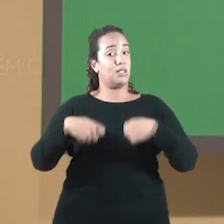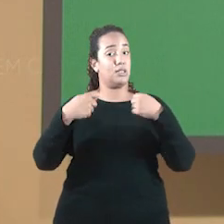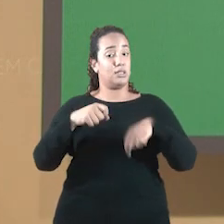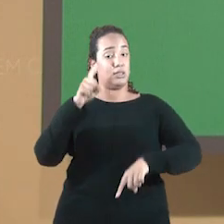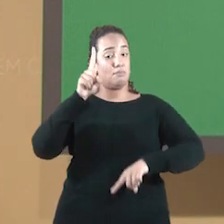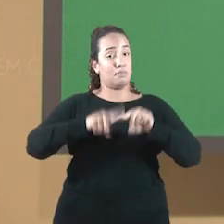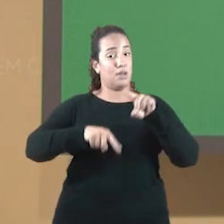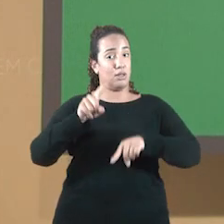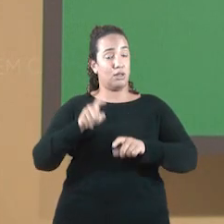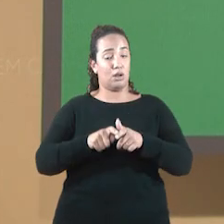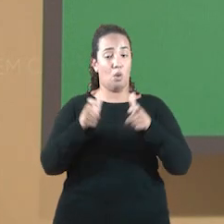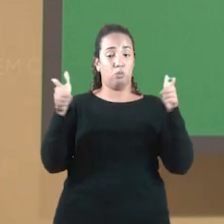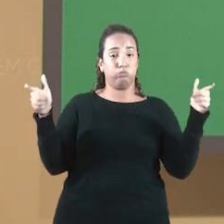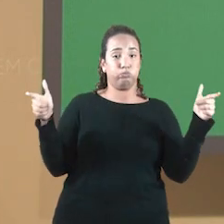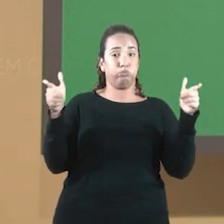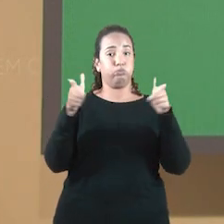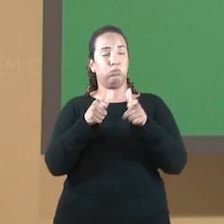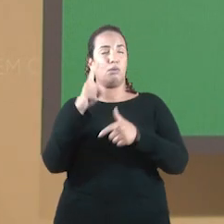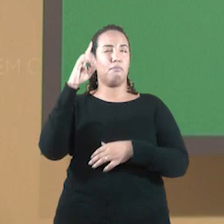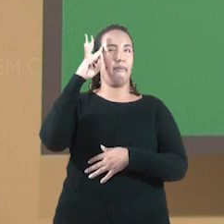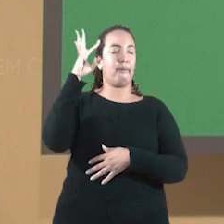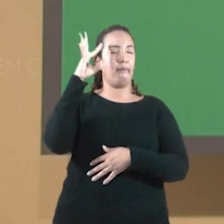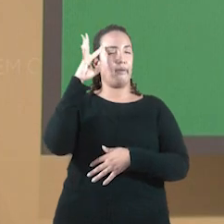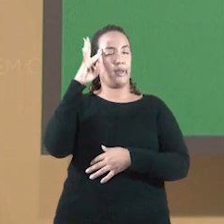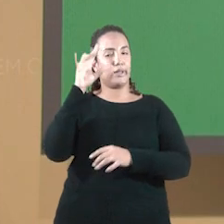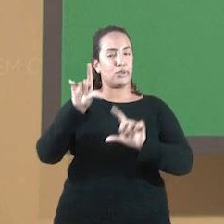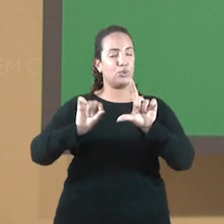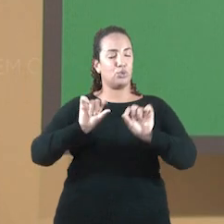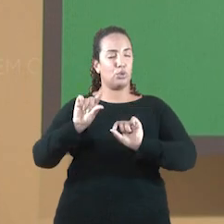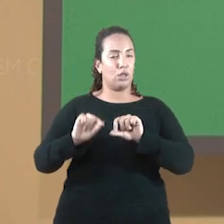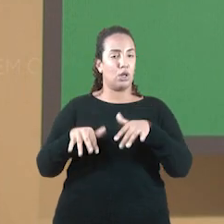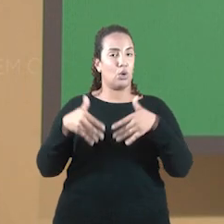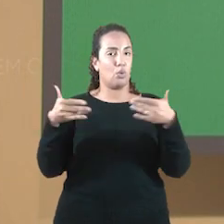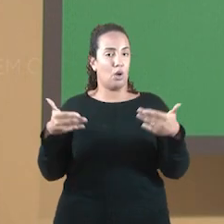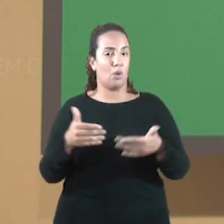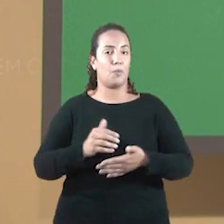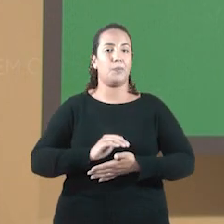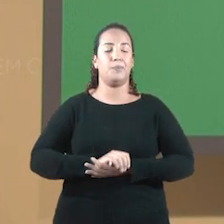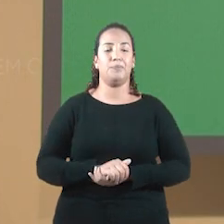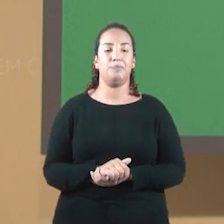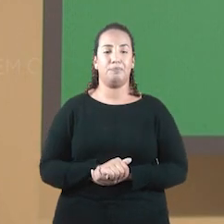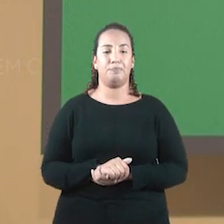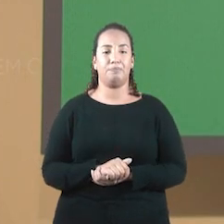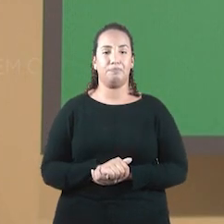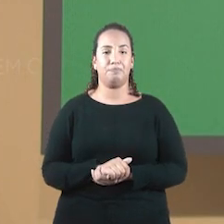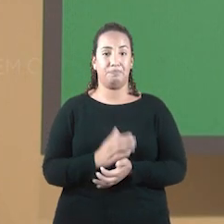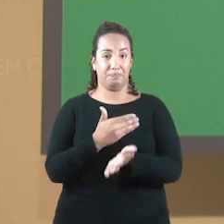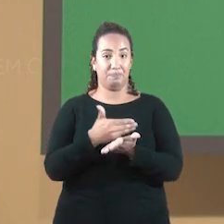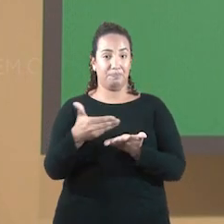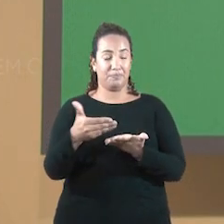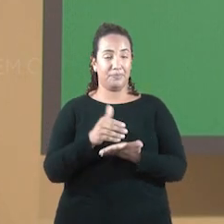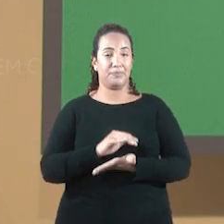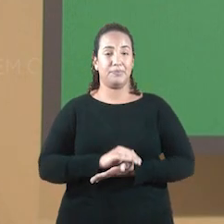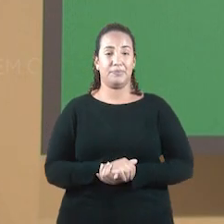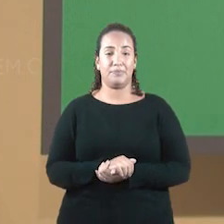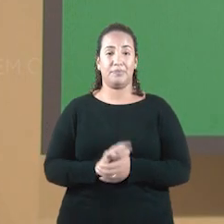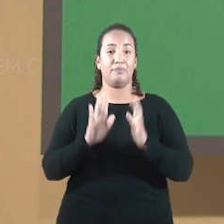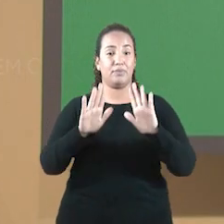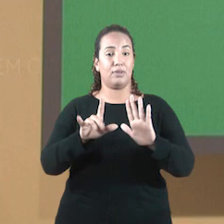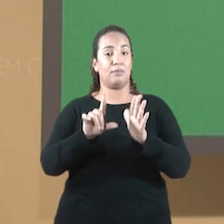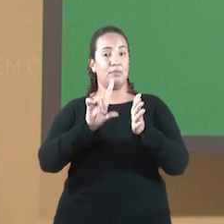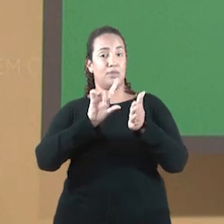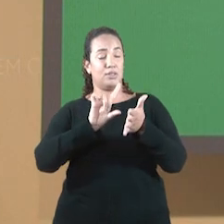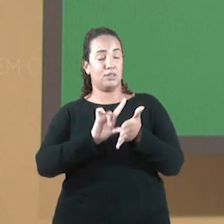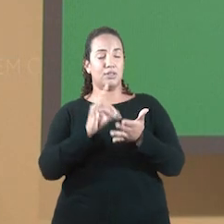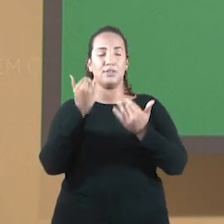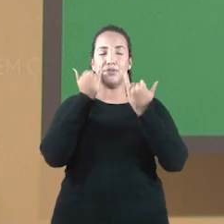tamanhos diferentes. Vai pensando aí quais os objetos que você irá utilizar hoje. Vamos lá! Antes de